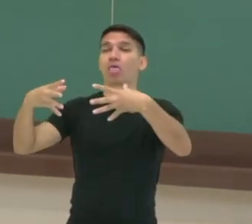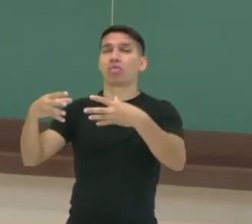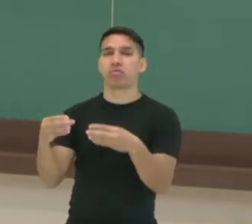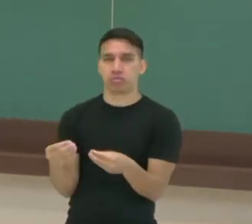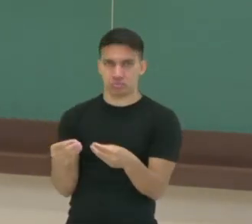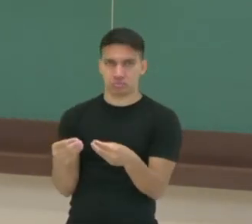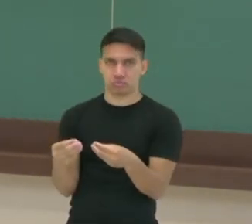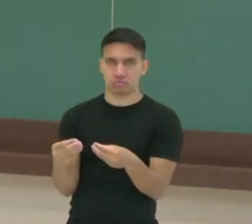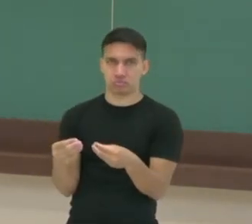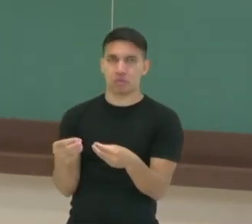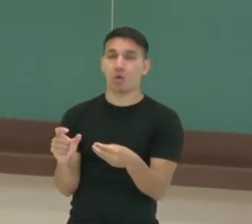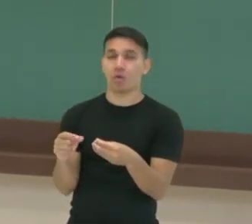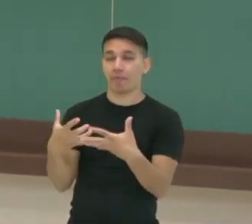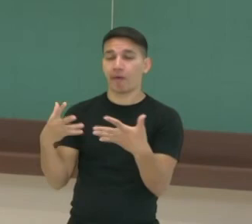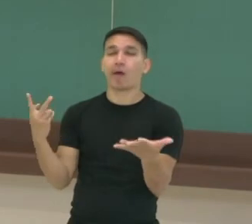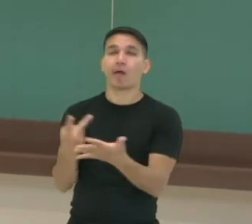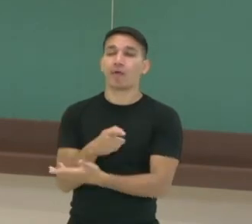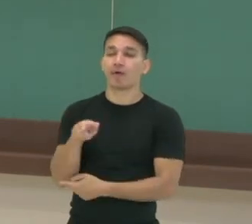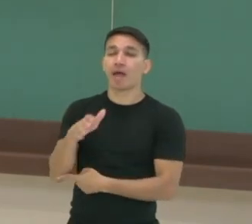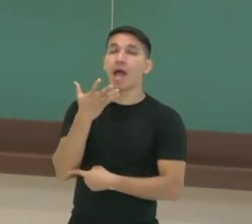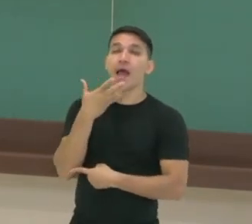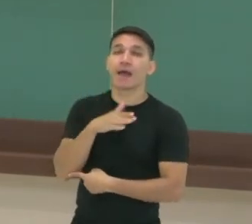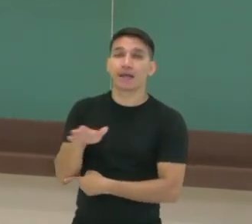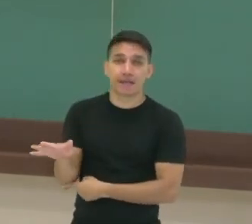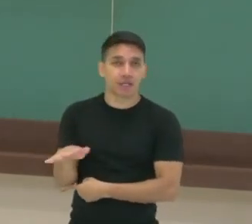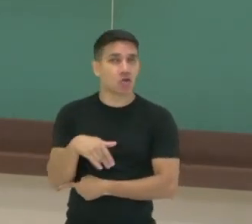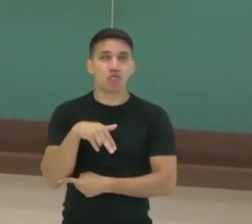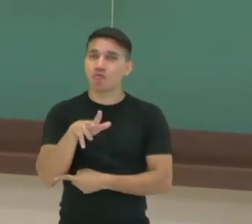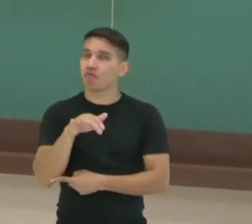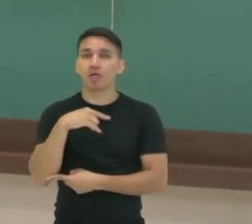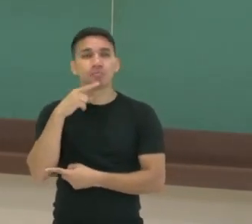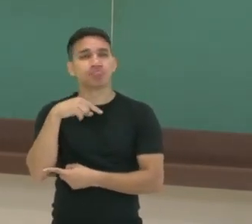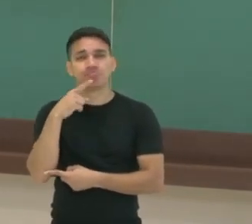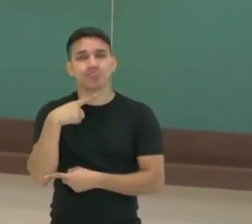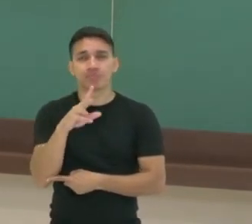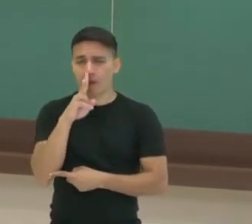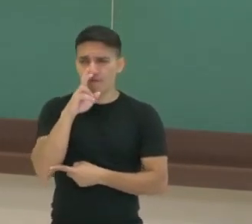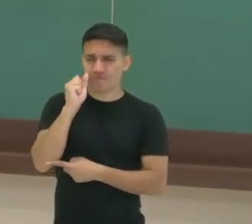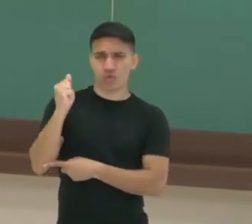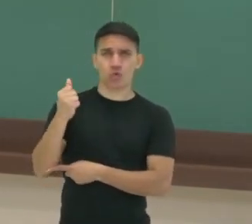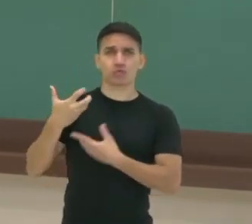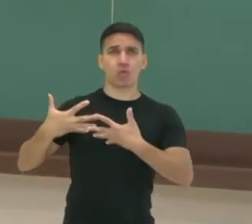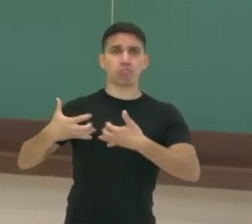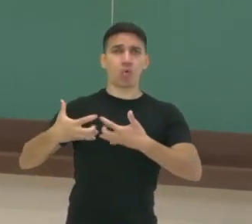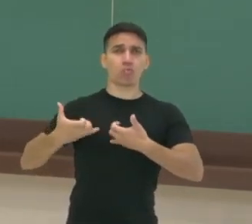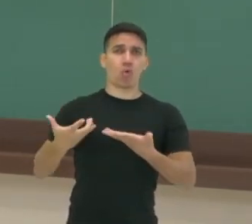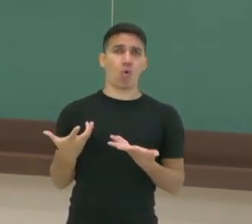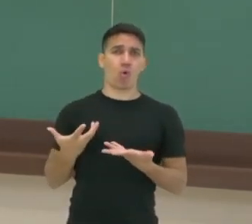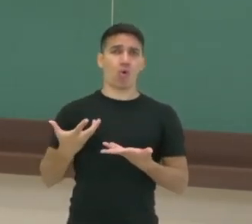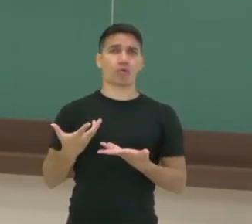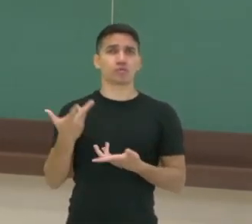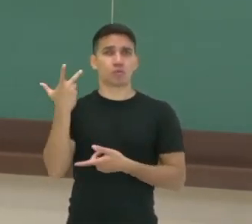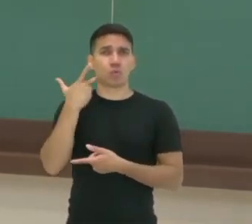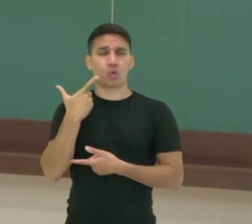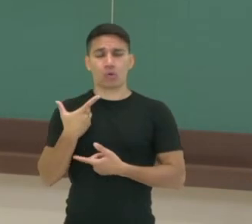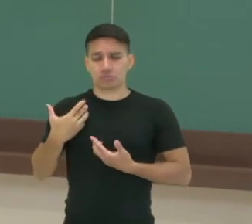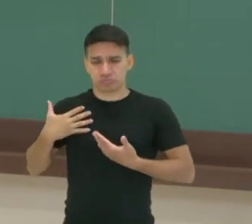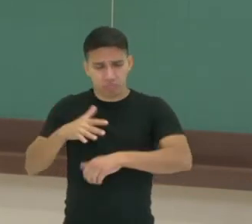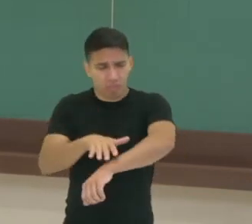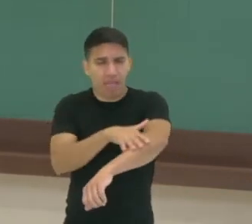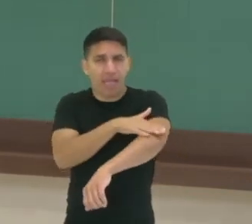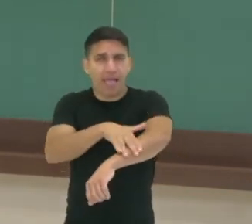fibras musculares e essa criança não vai ter forças nos seus músculos voluntários, das pernas, dos